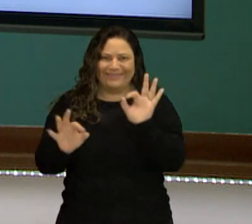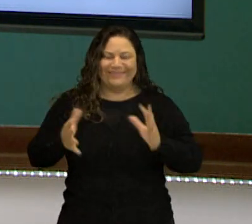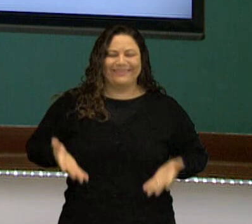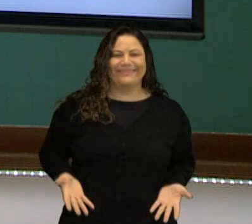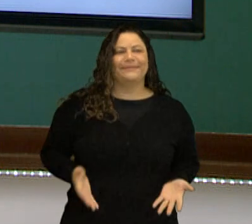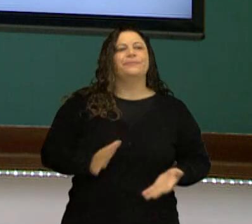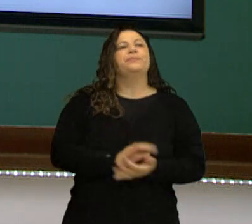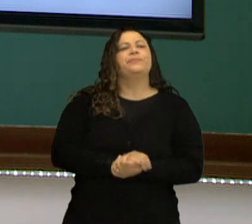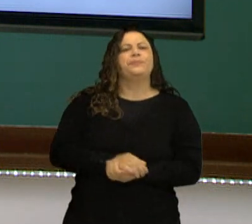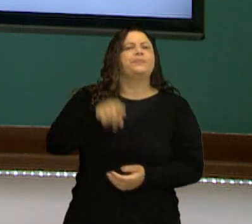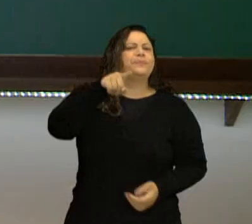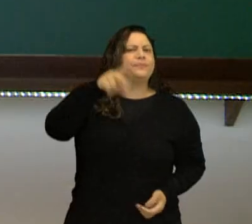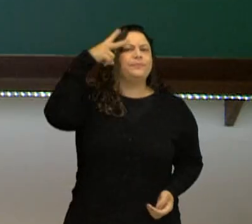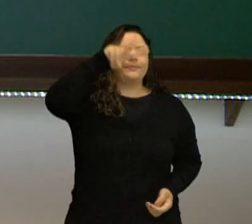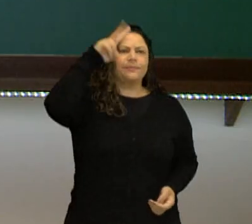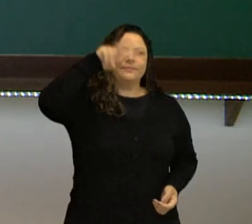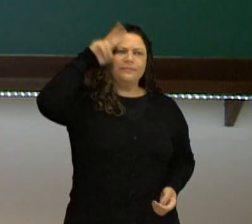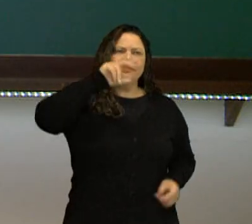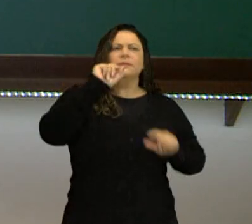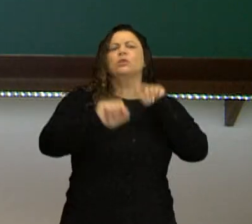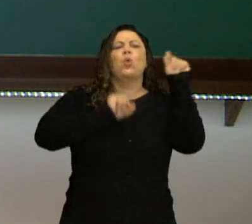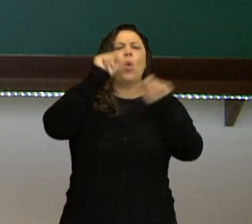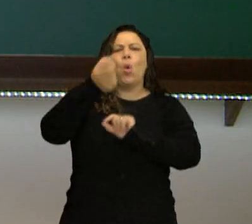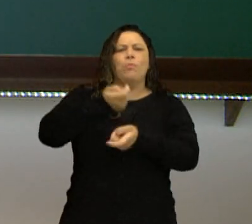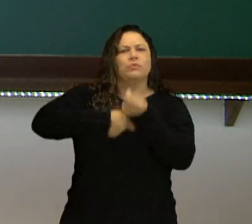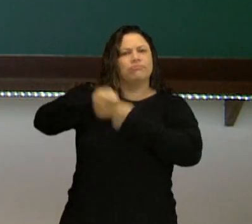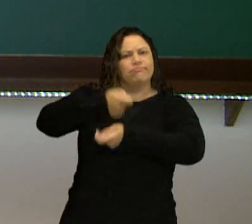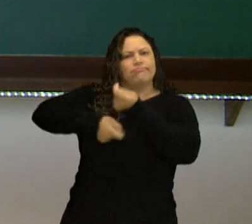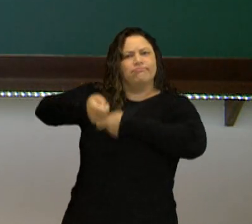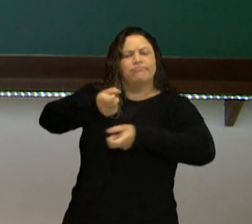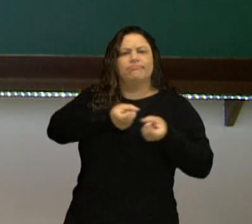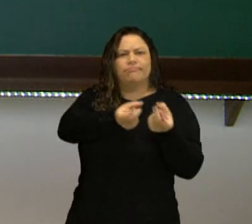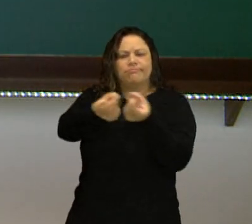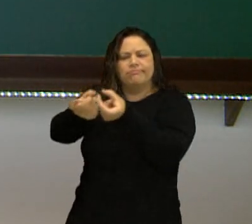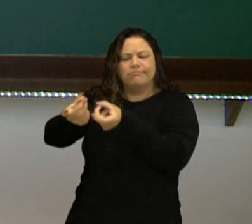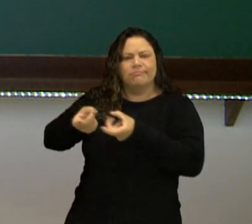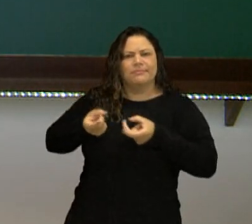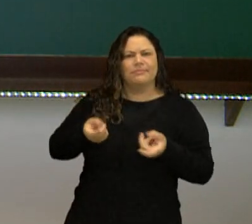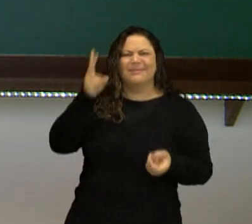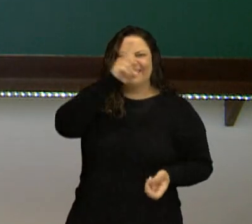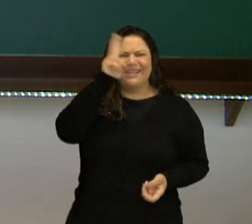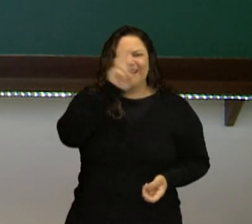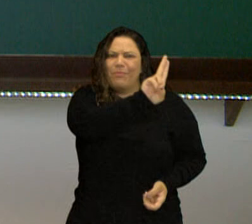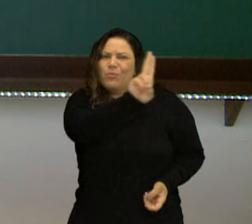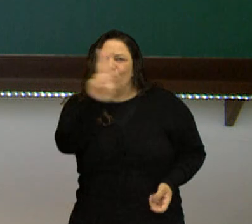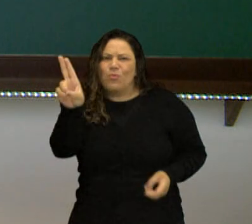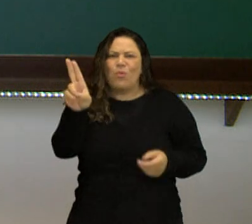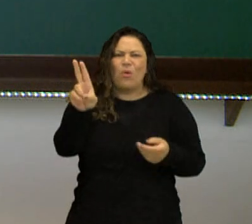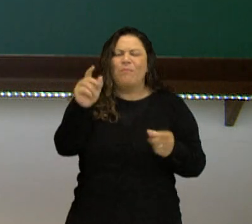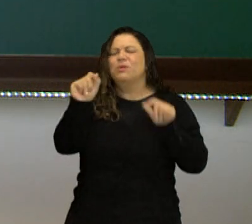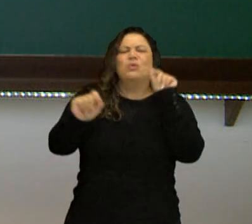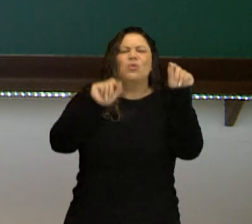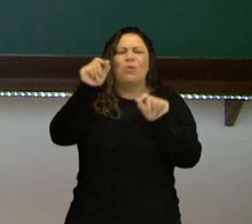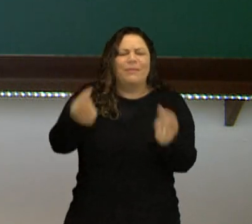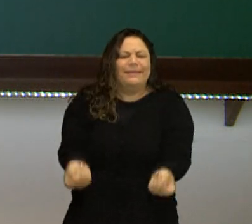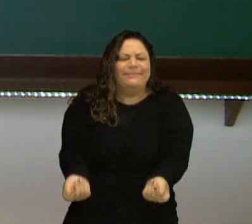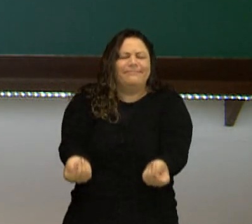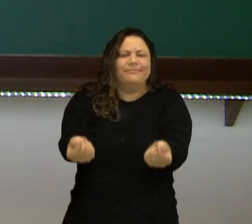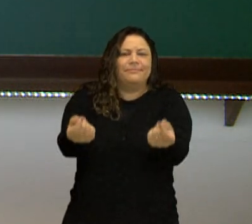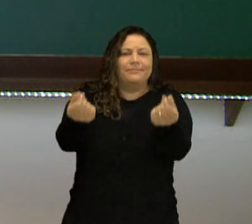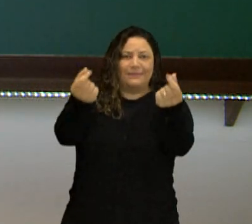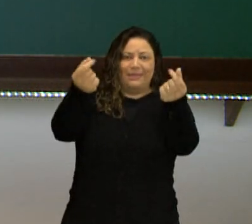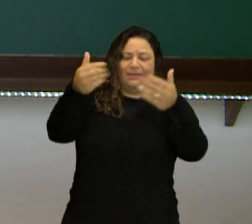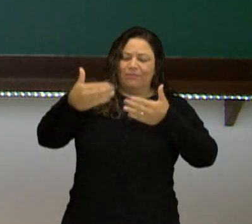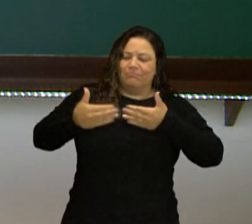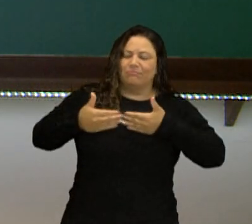ofício. Você se lembra como os comerciantes, como que a gente chamava esses comerciantes que se enriqueceram ao longo